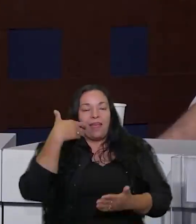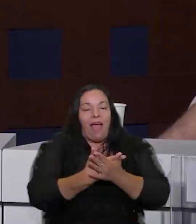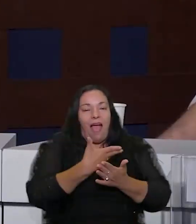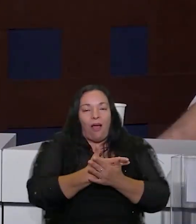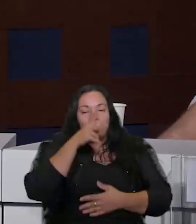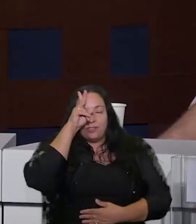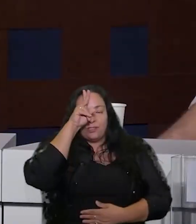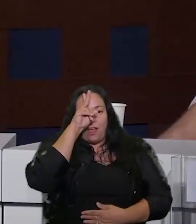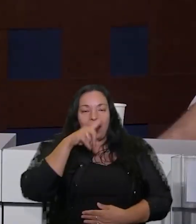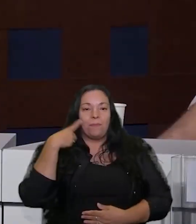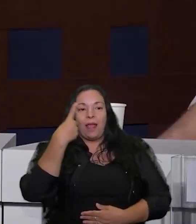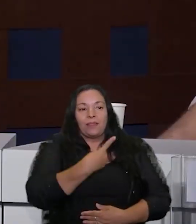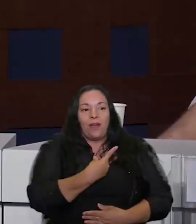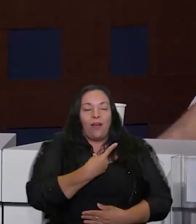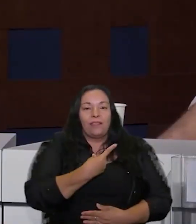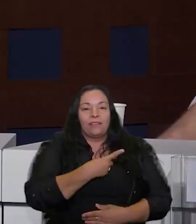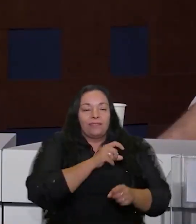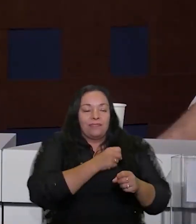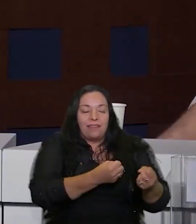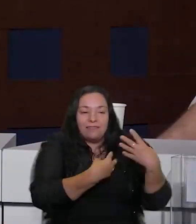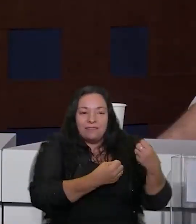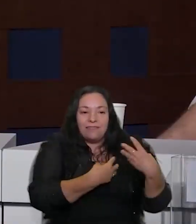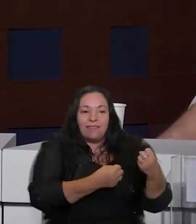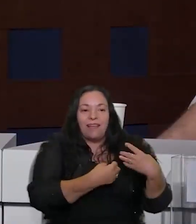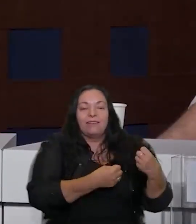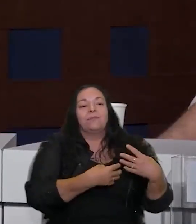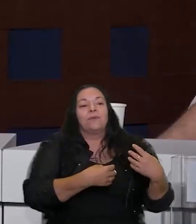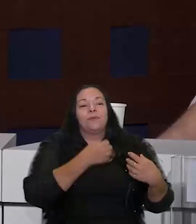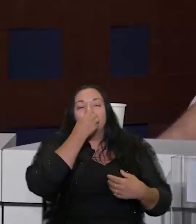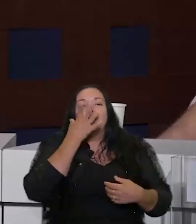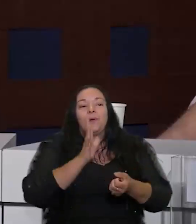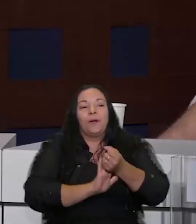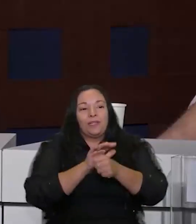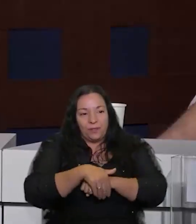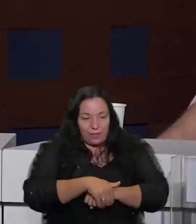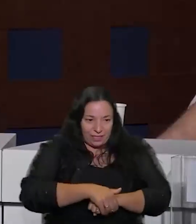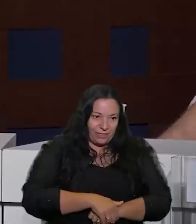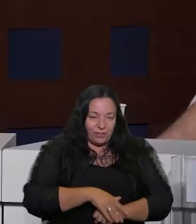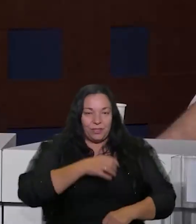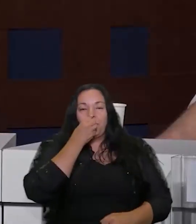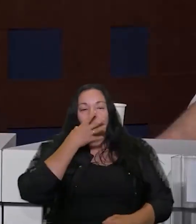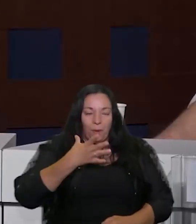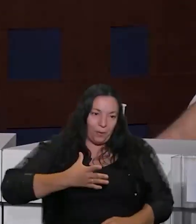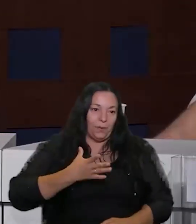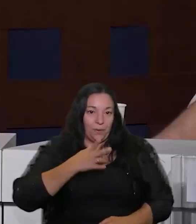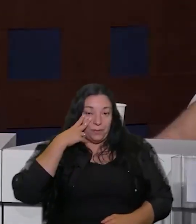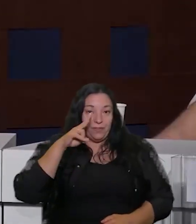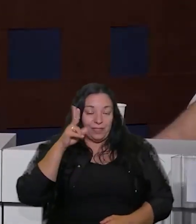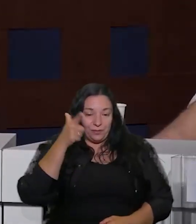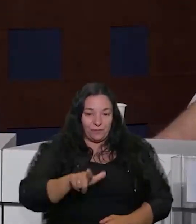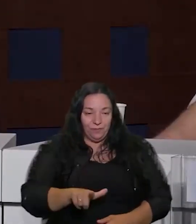história para nós, e nos ensinando muito. Professor, boa noite. Que bom que revelo